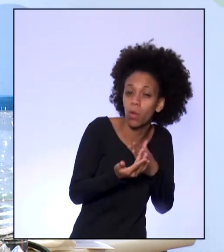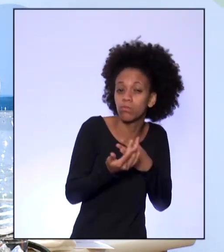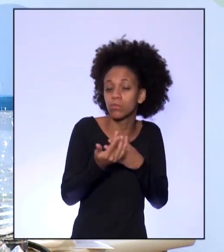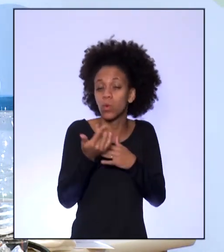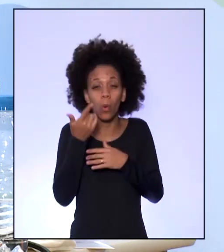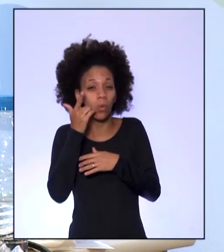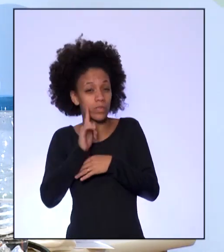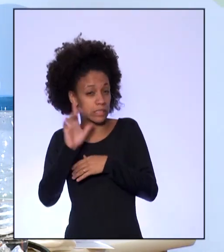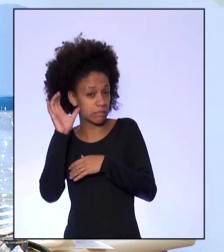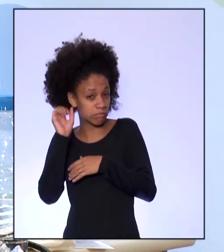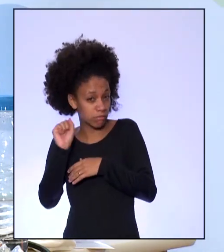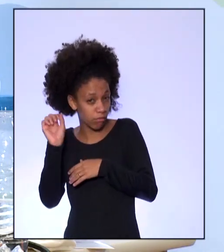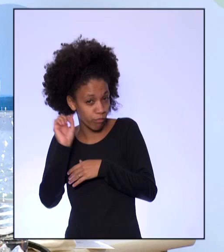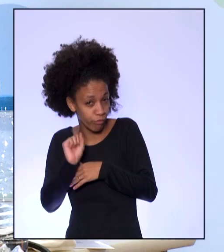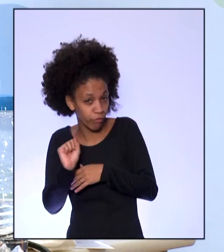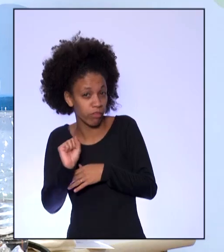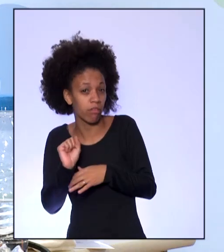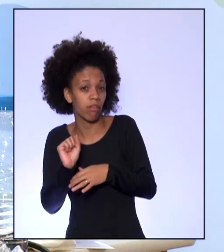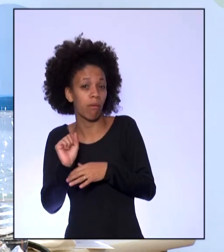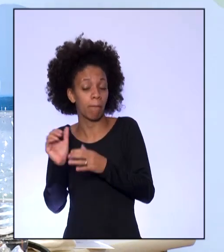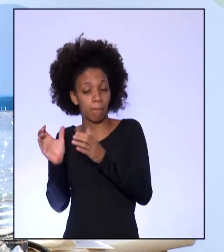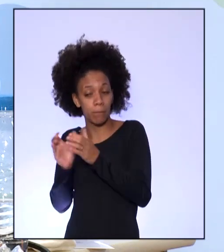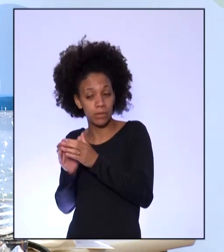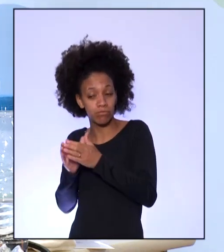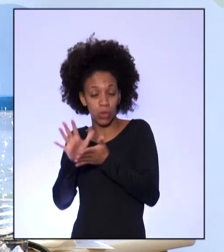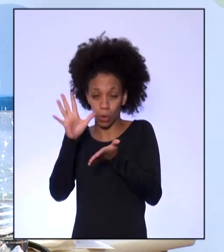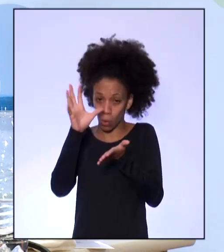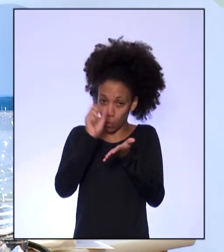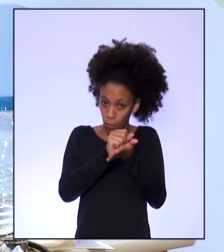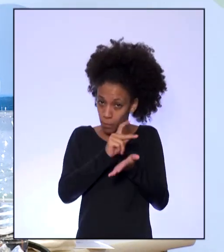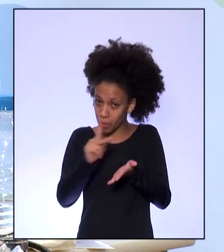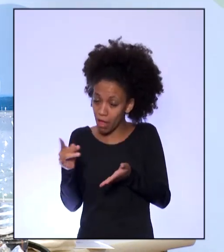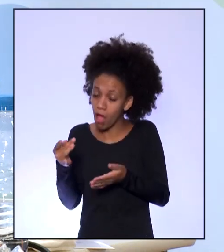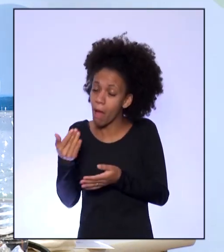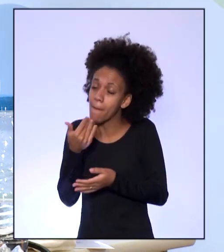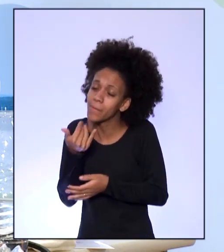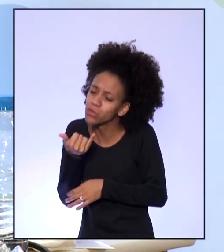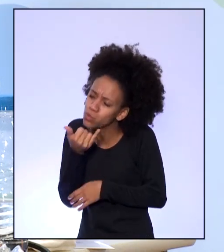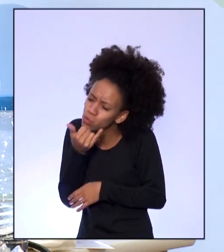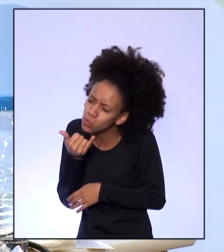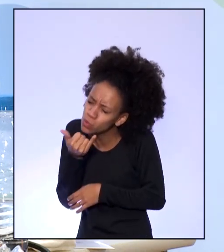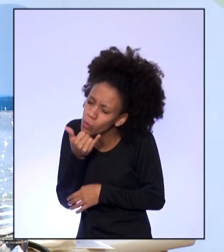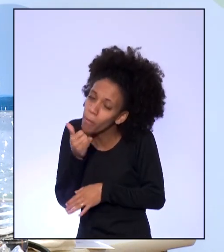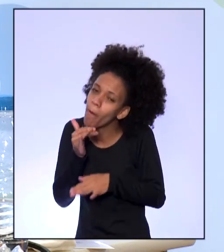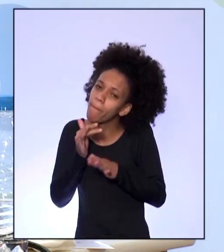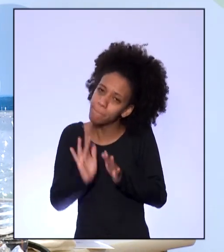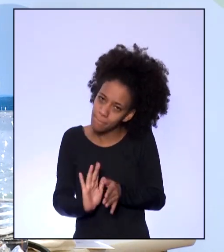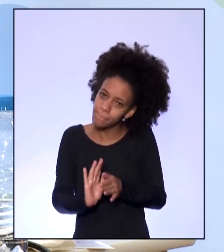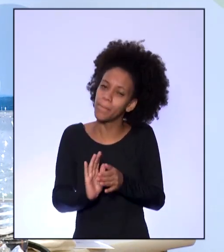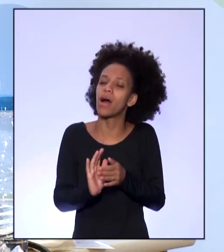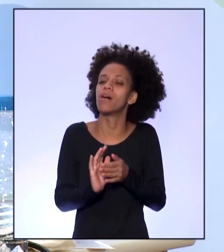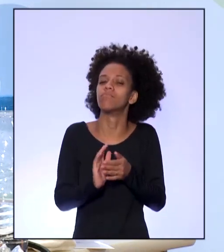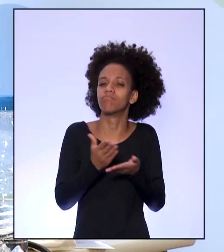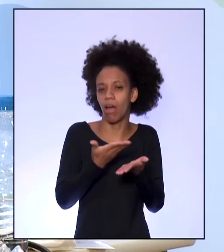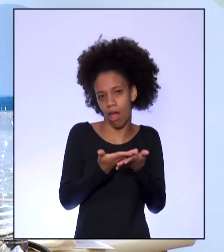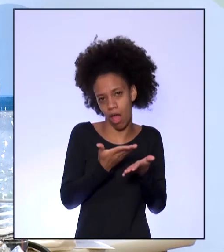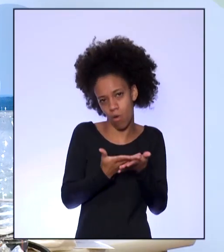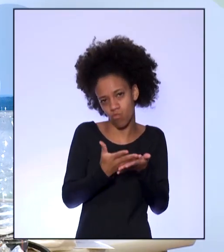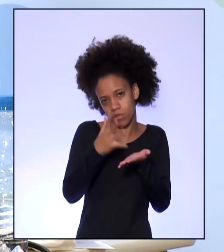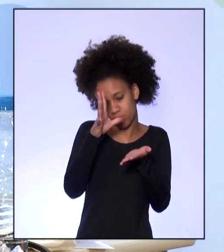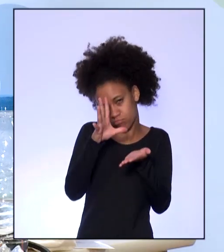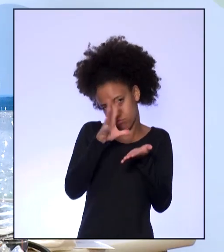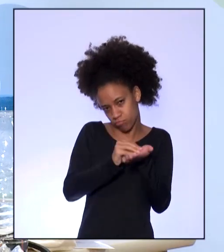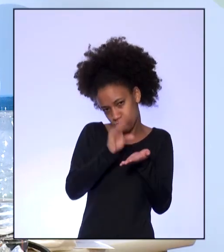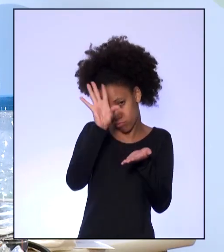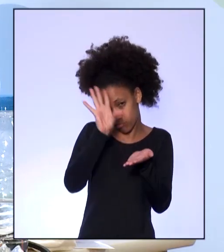o áudio para a galera que está acompanhando pelo aplicativo. A gente pede desculpas, mas a aula fica gravada. A aula também está em